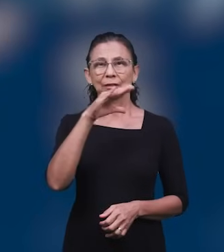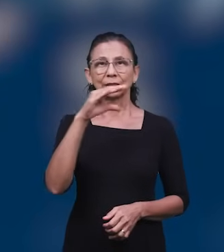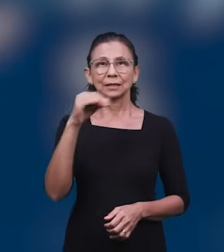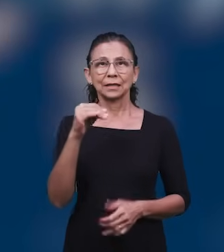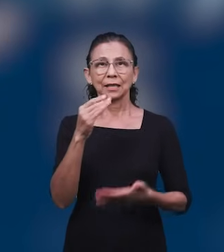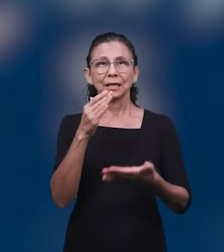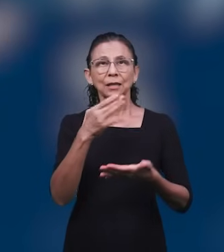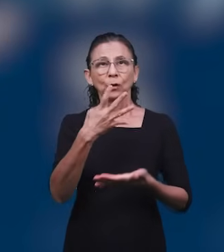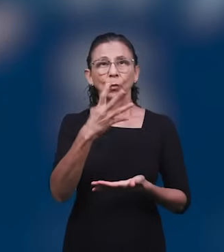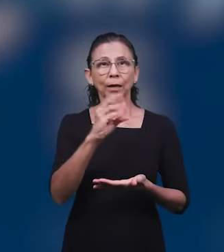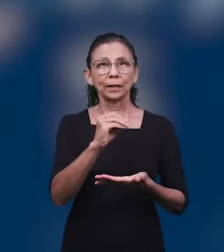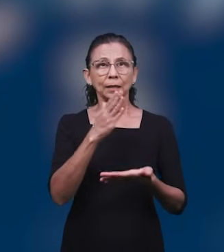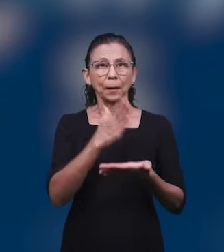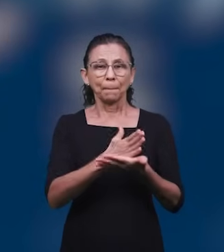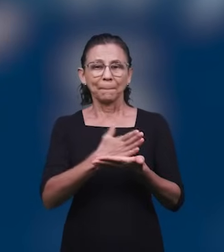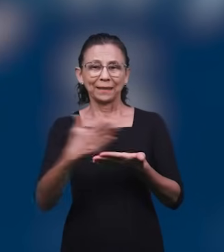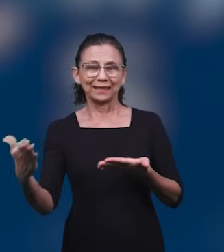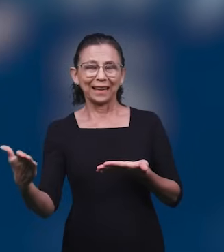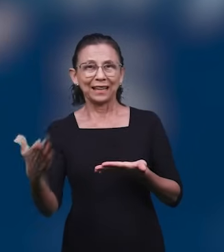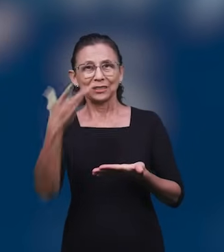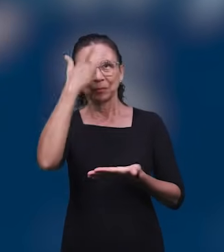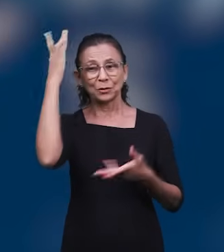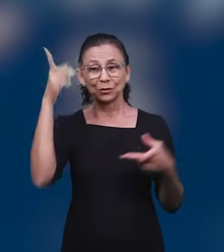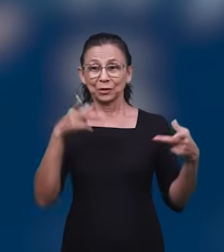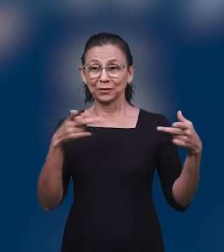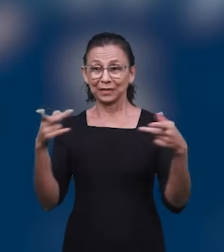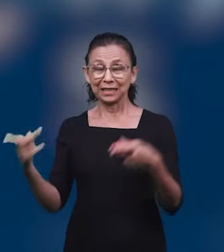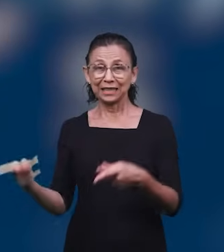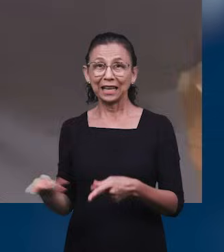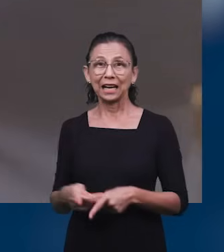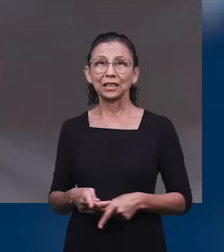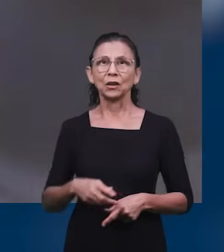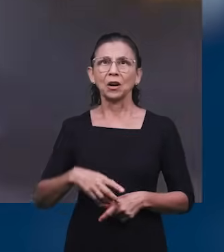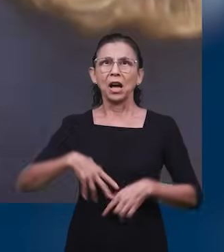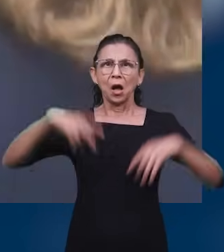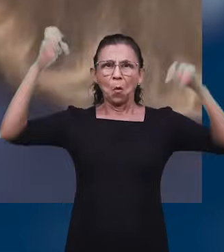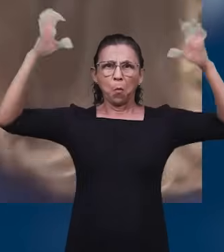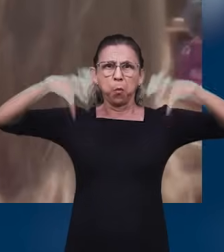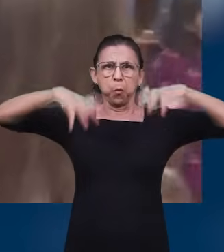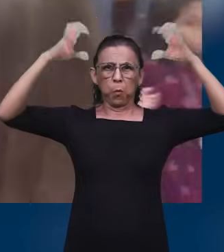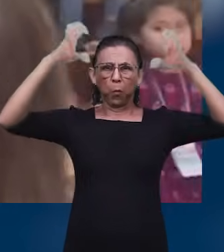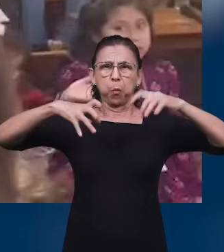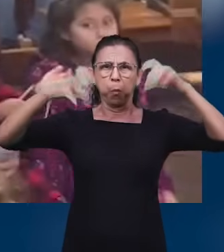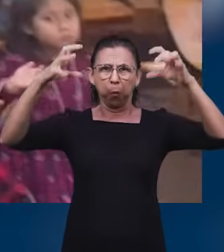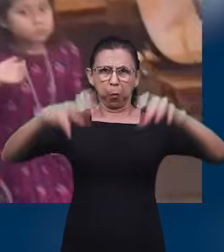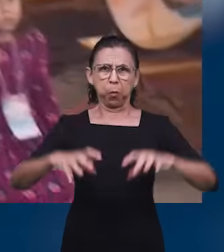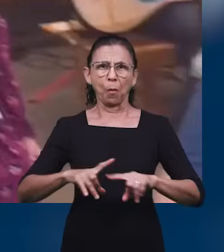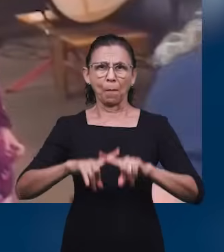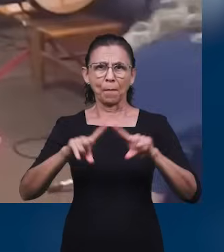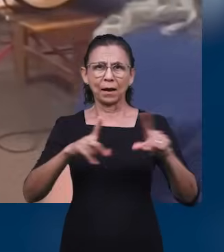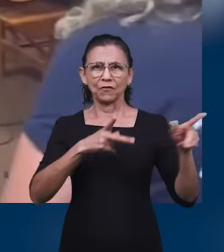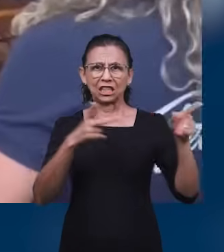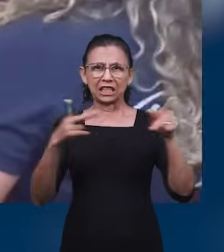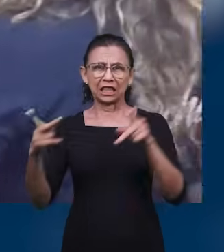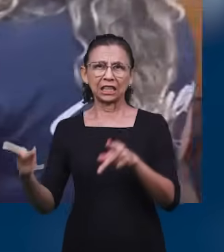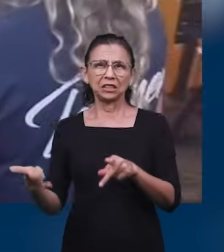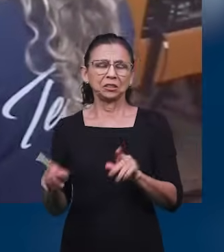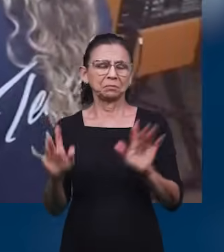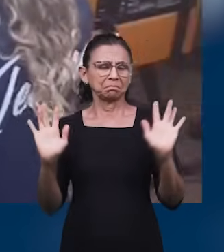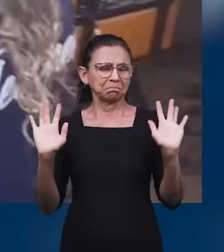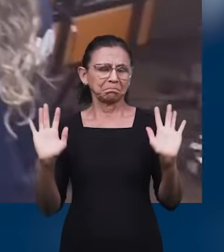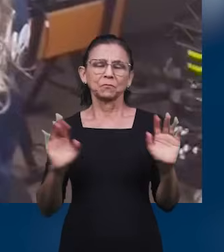de visitantes, que não se intimidaram com a chuva forte. A ICM Milford evangelizou e